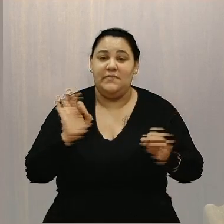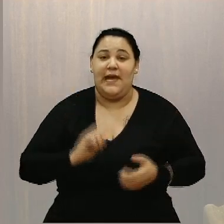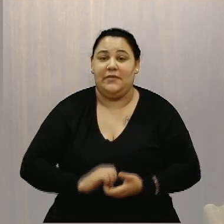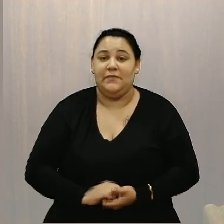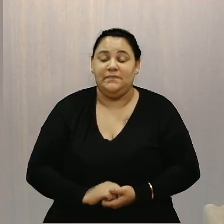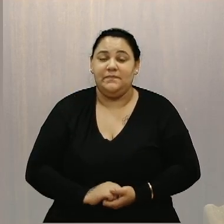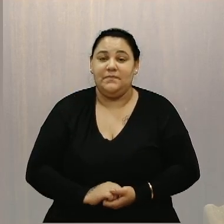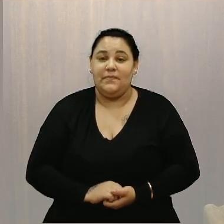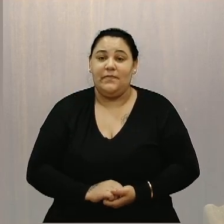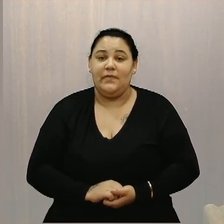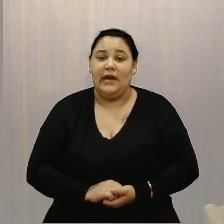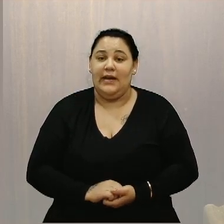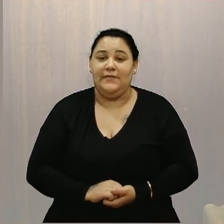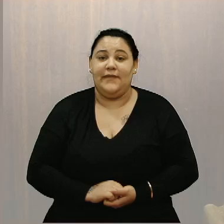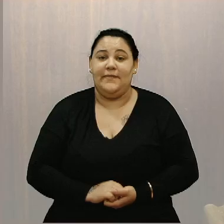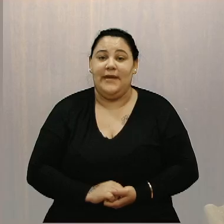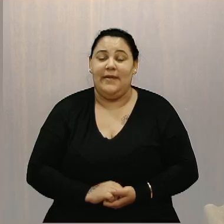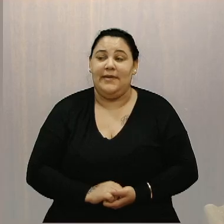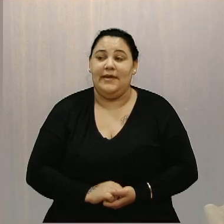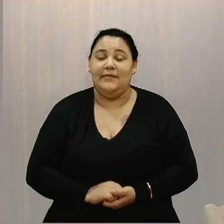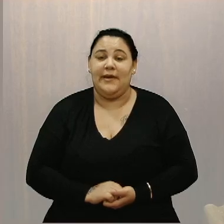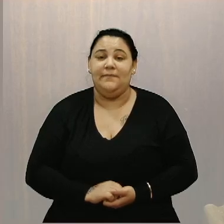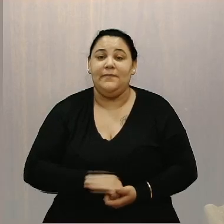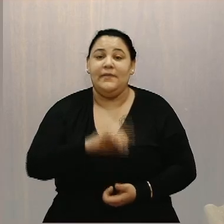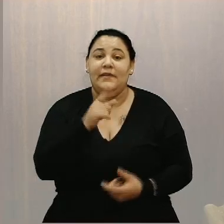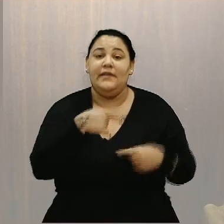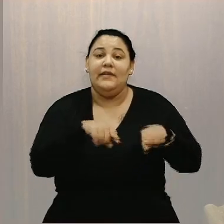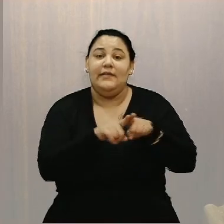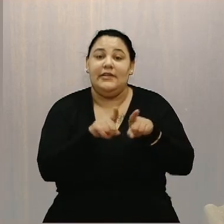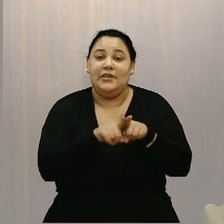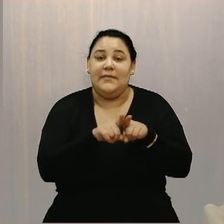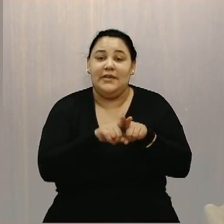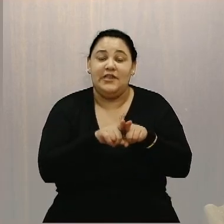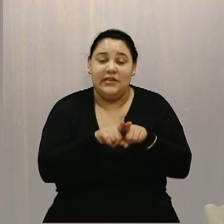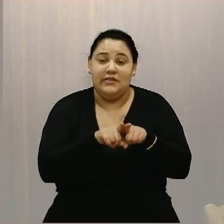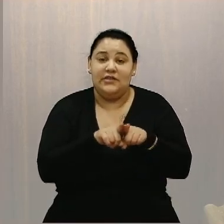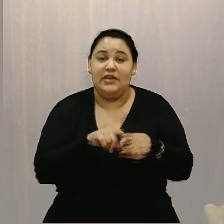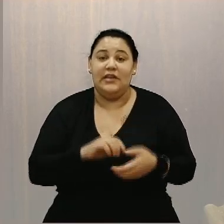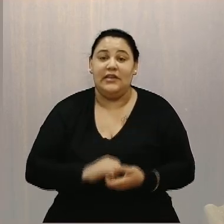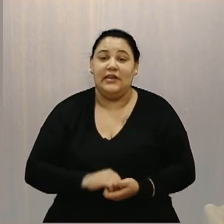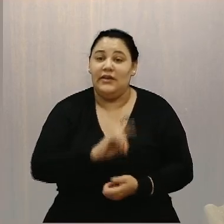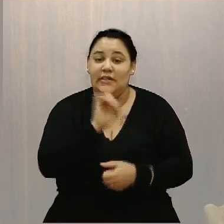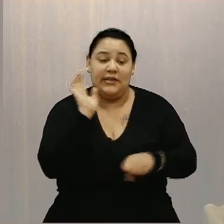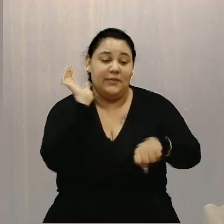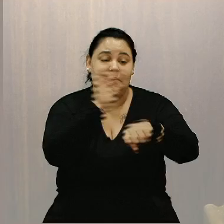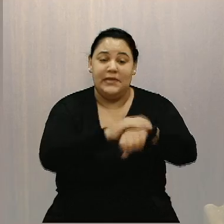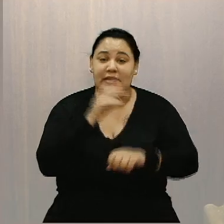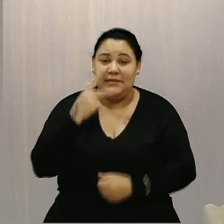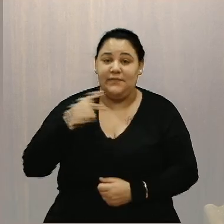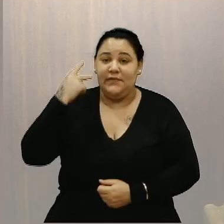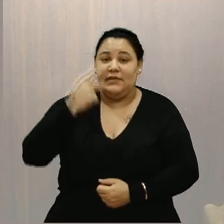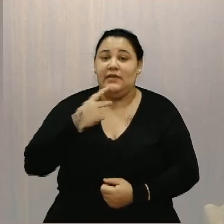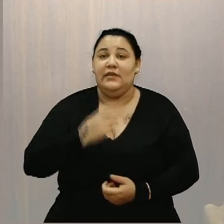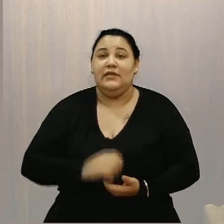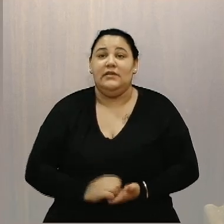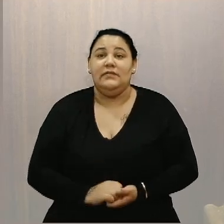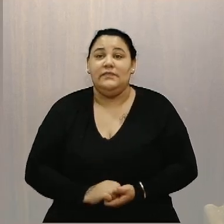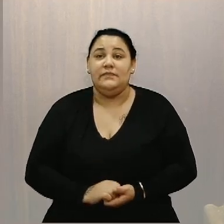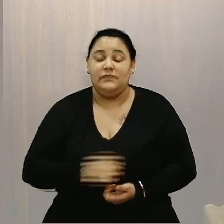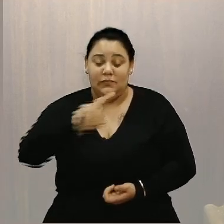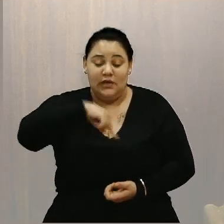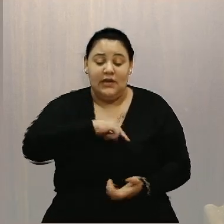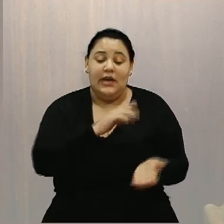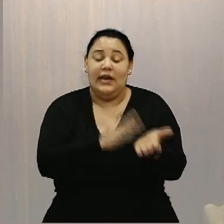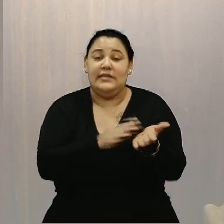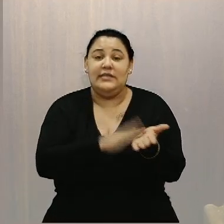E é importante deixar claro aqui que não é culpa de nós, vereadores, que nós estamos cobrando, que